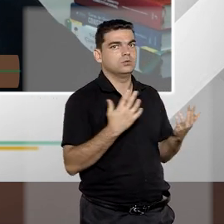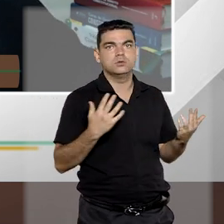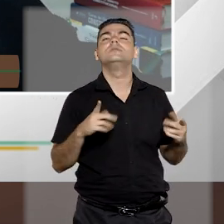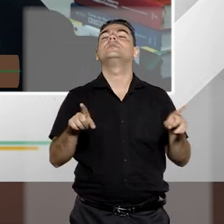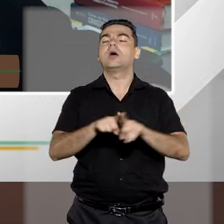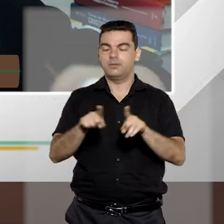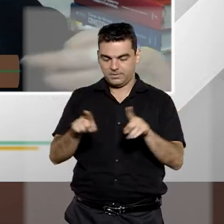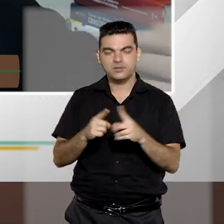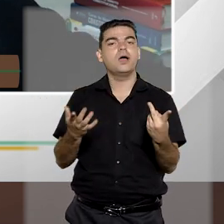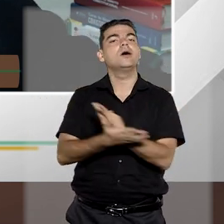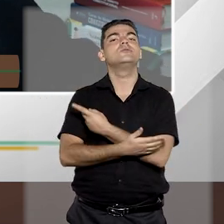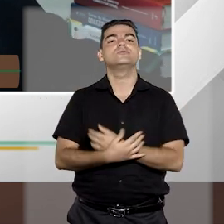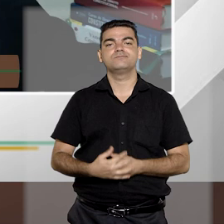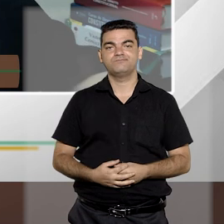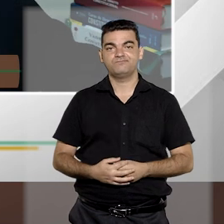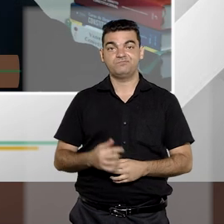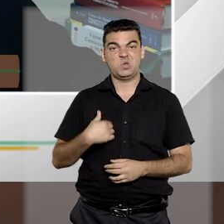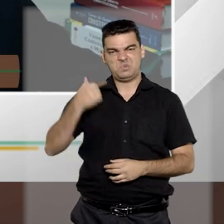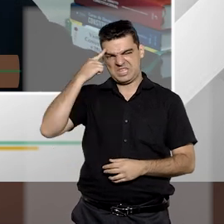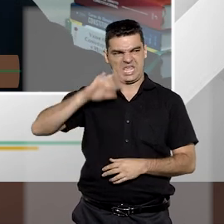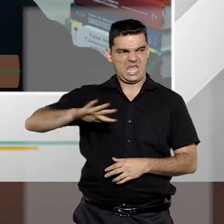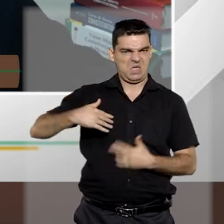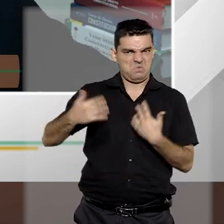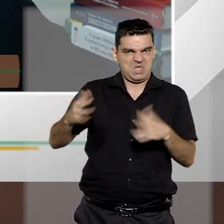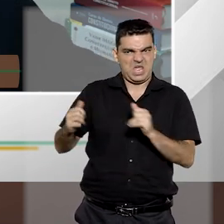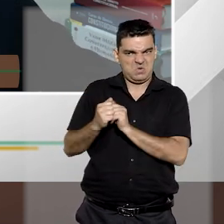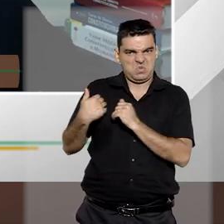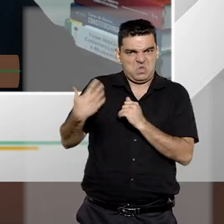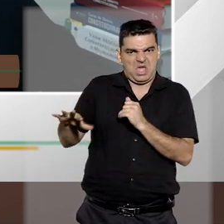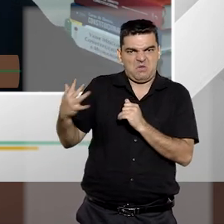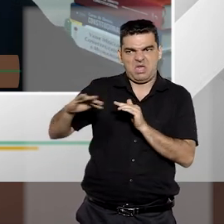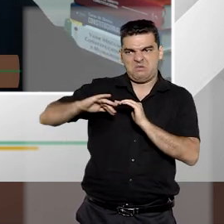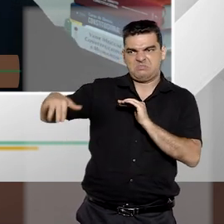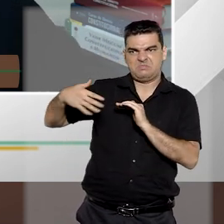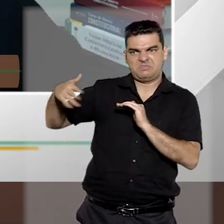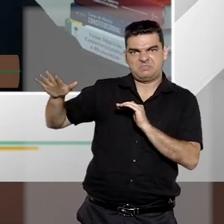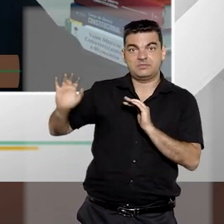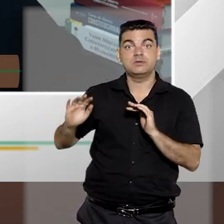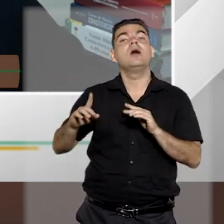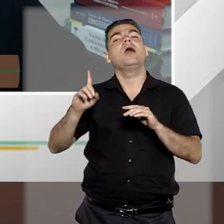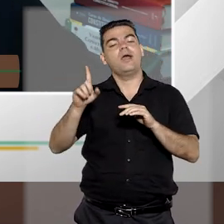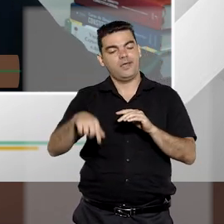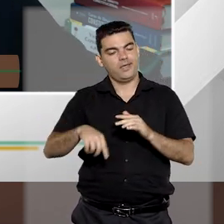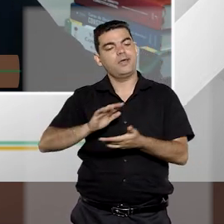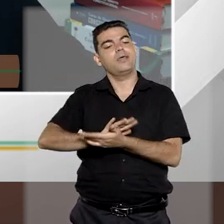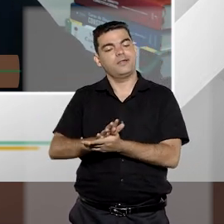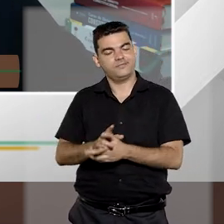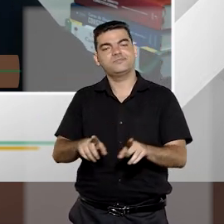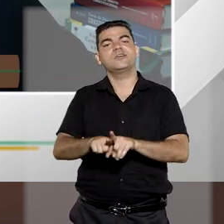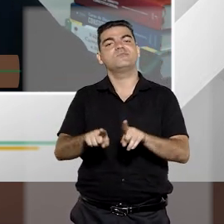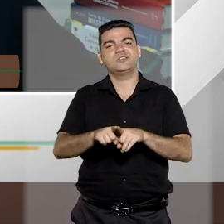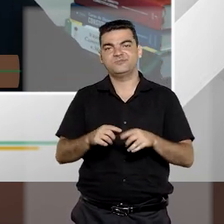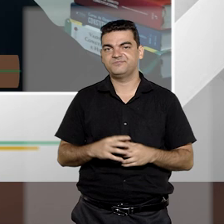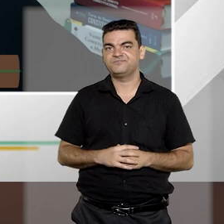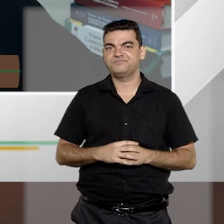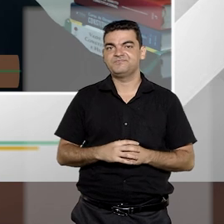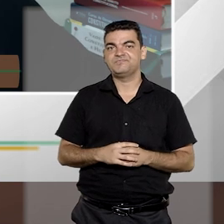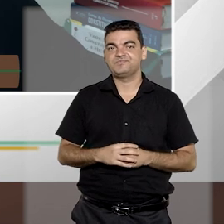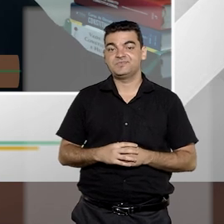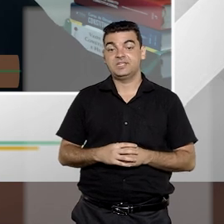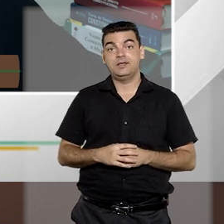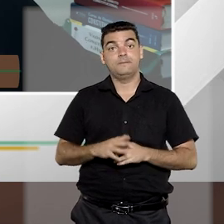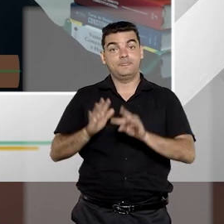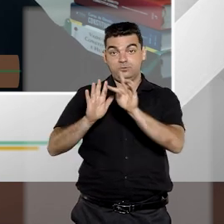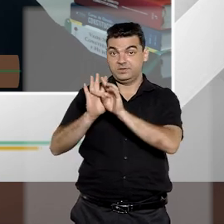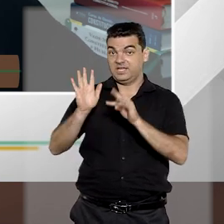efeito ali, né, de prejudicar, de impedir, de anular o exercício das liberdades fundamentais, dos direitos das pessoas com deficiência. E o